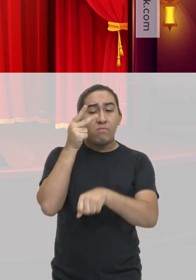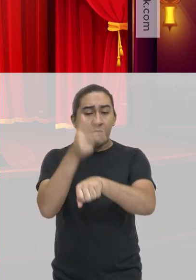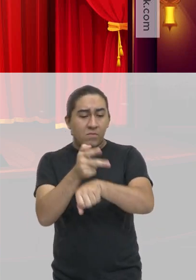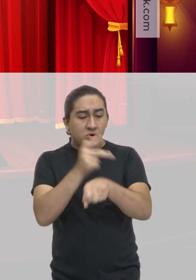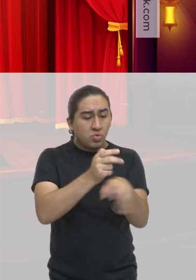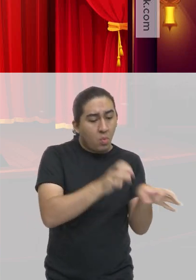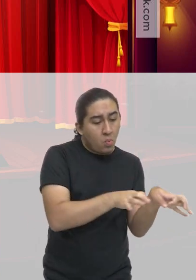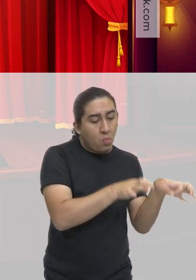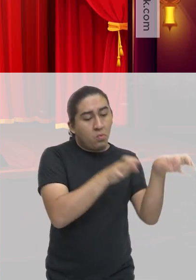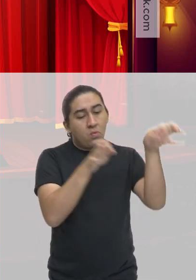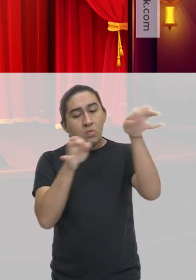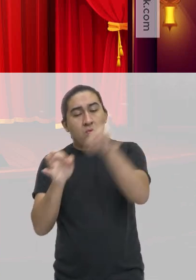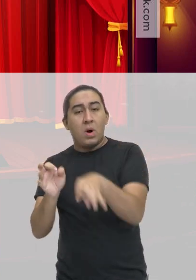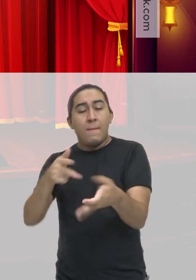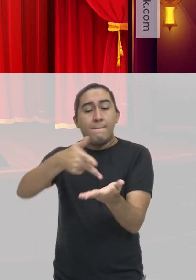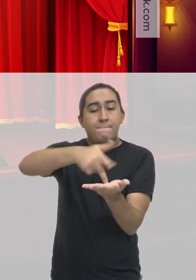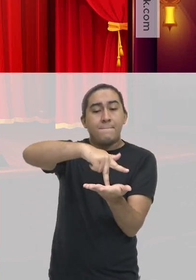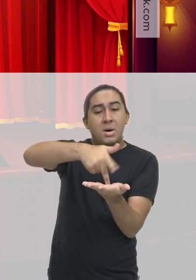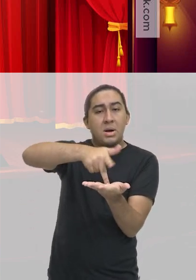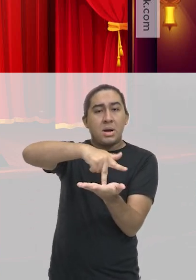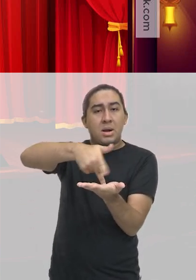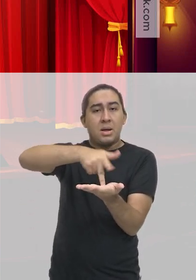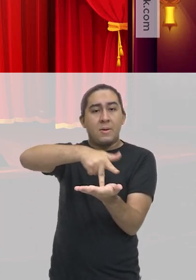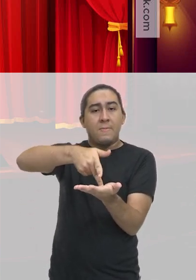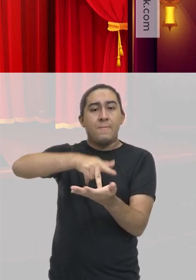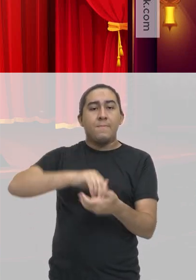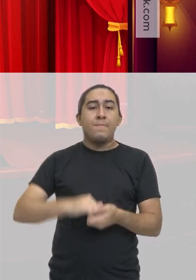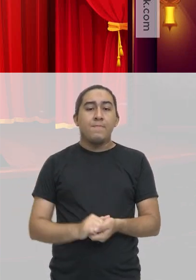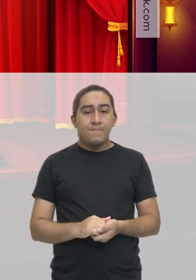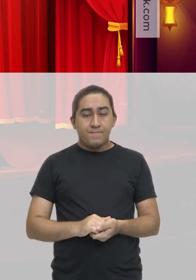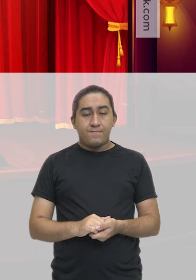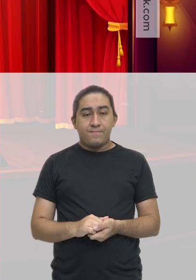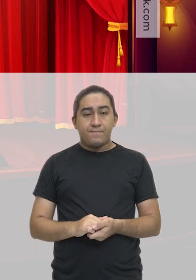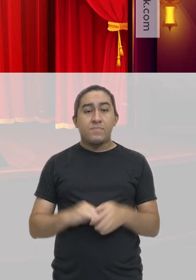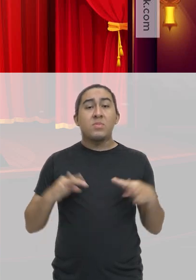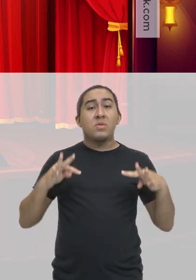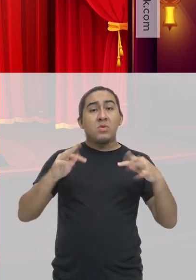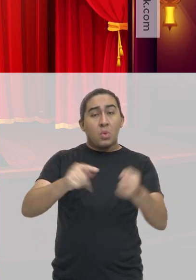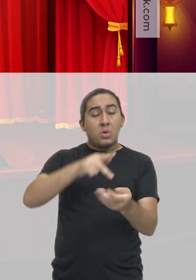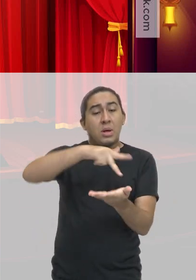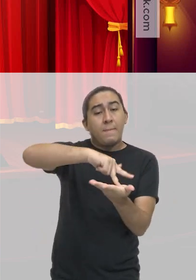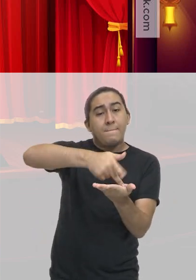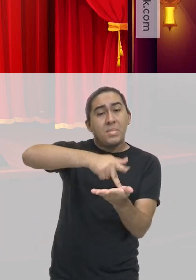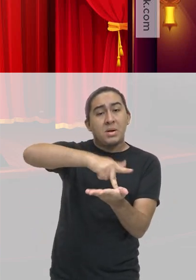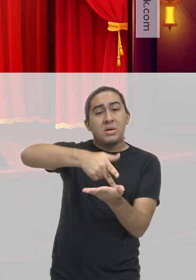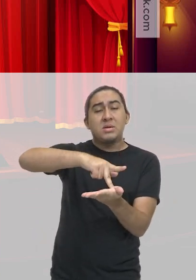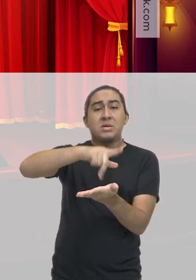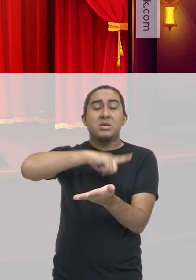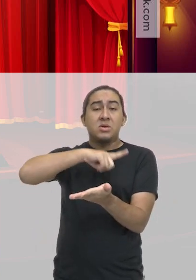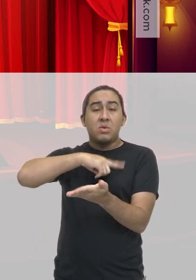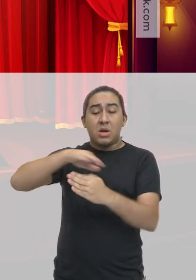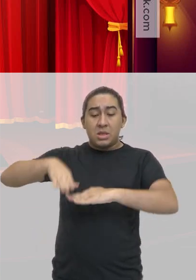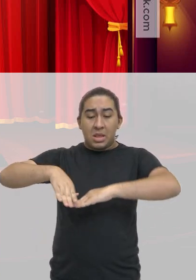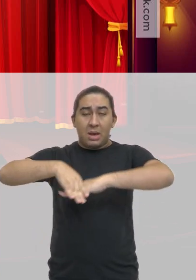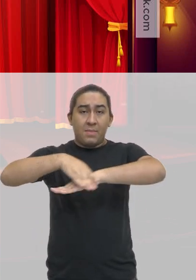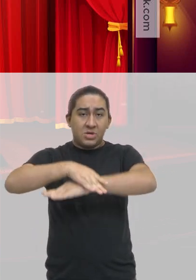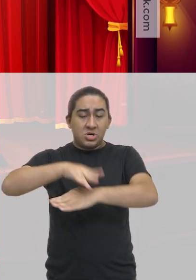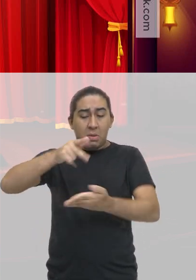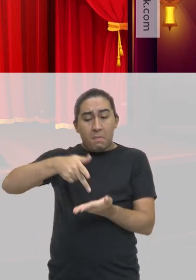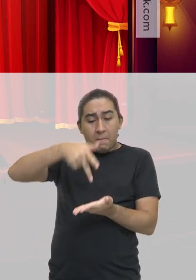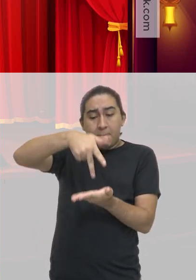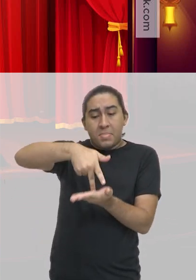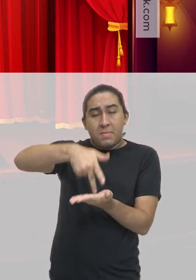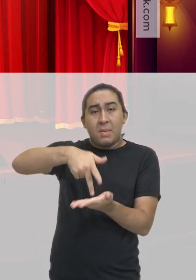um espetáculo de balé clássico, tá? Todas as bailarinas estavam de sapatilha de ponta, mas